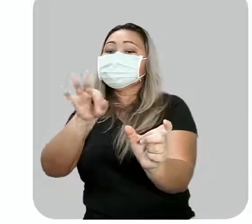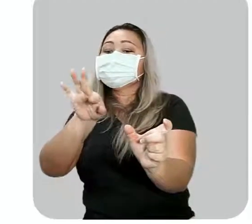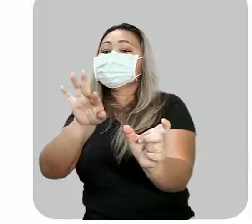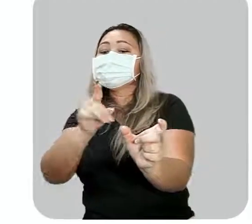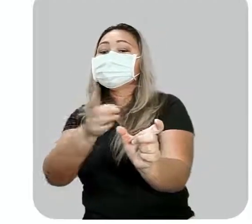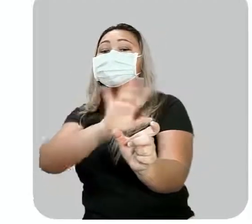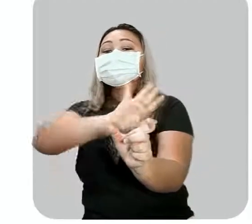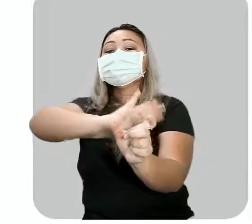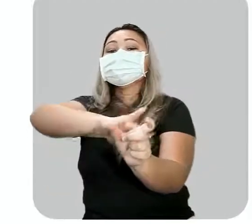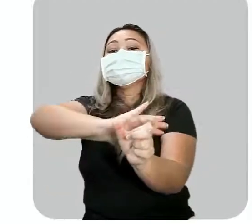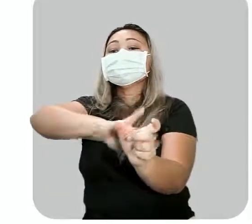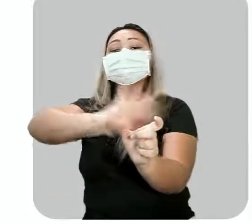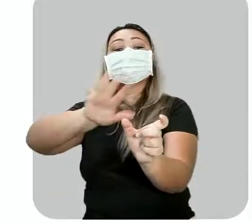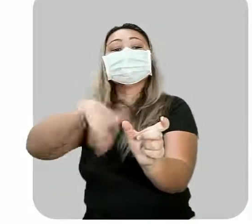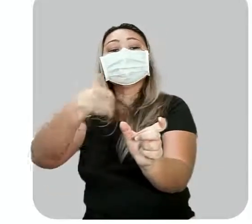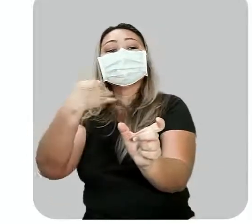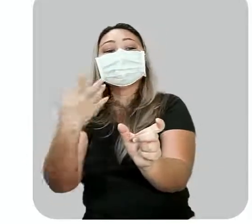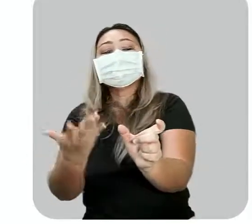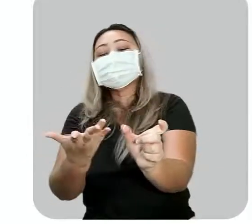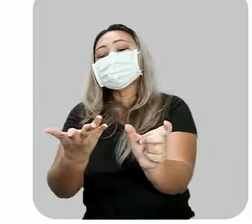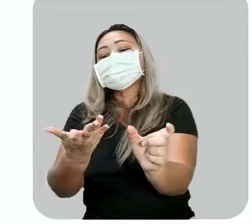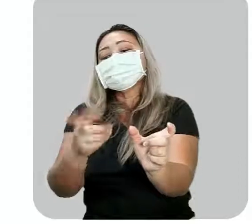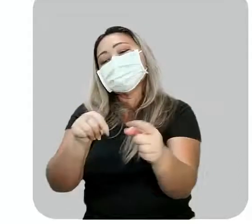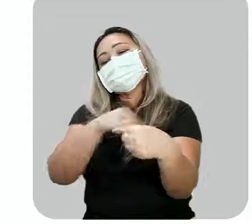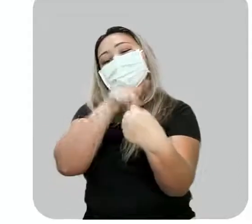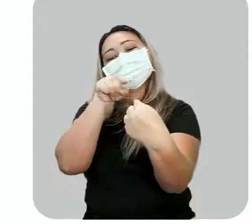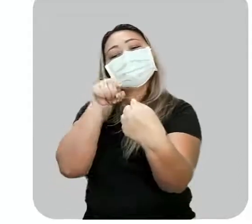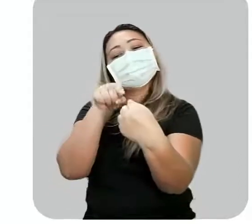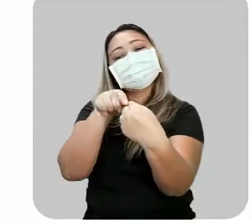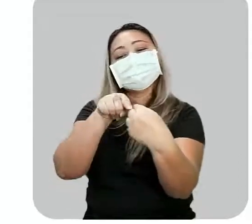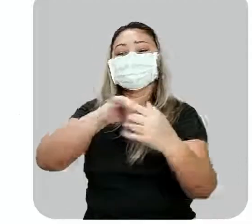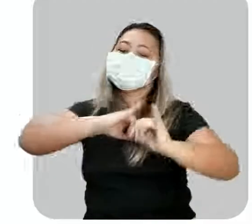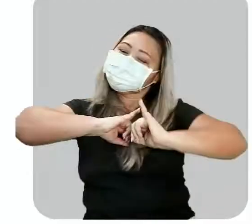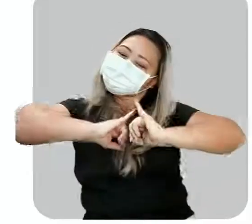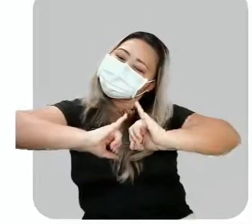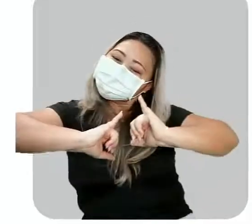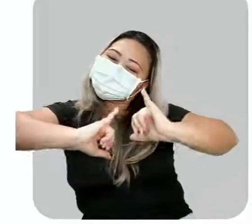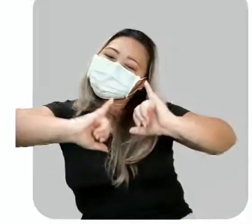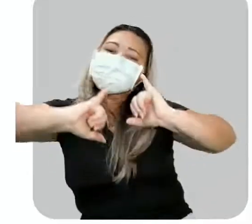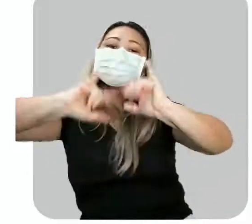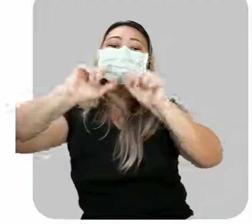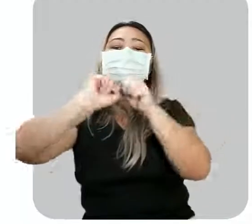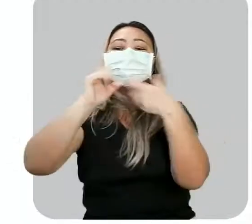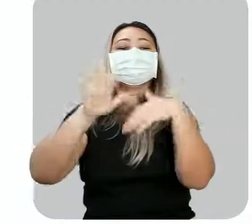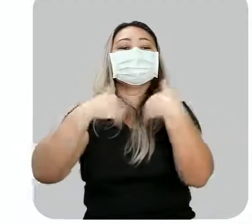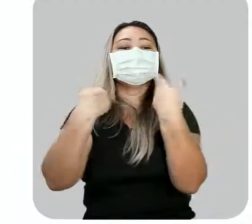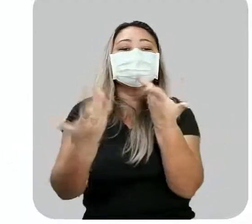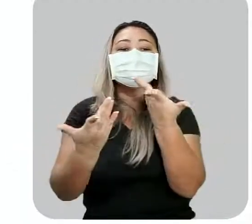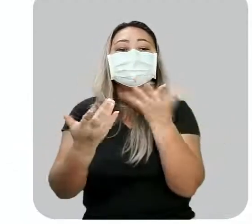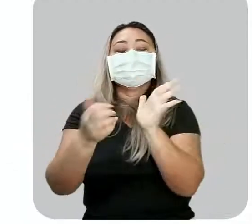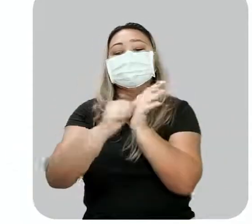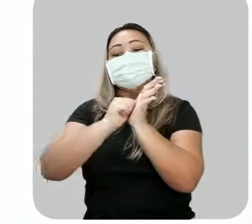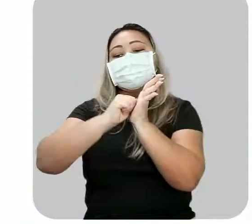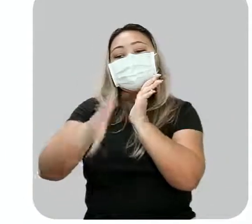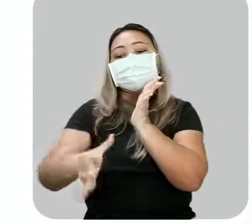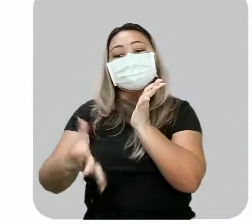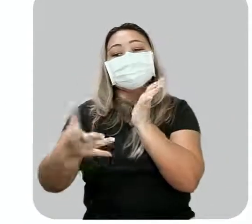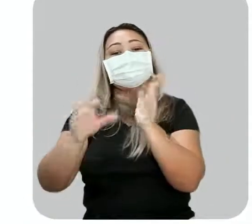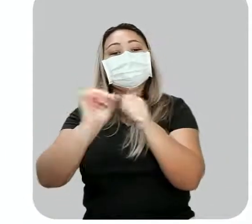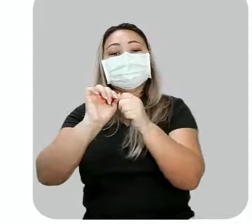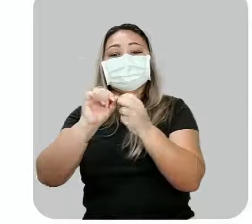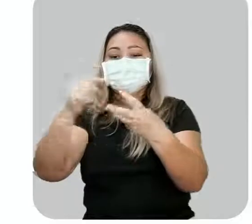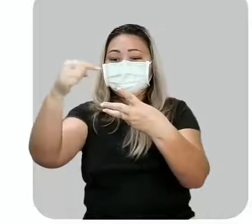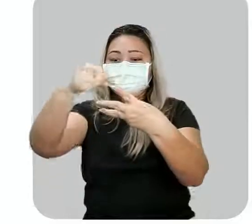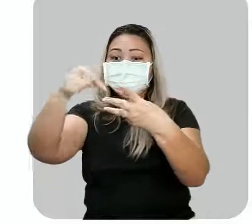figurado, com o objetivo de ser mais expressivo. As figuras de linguagem se dividem em